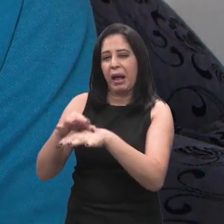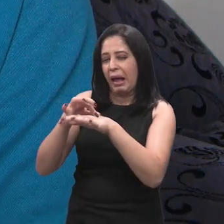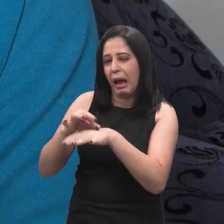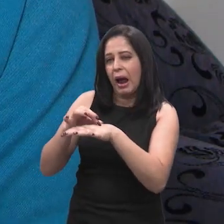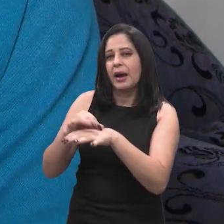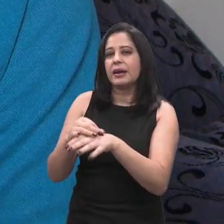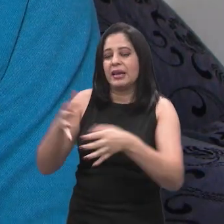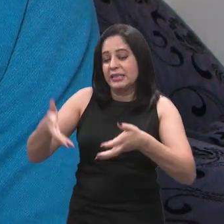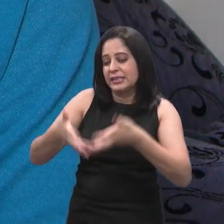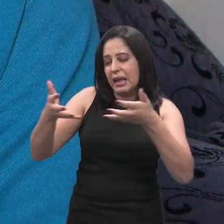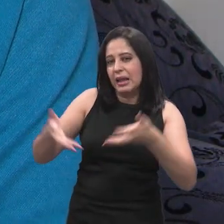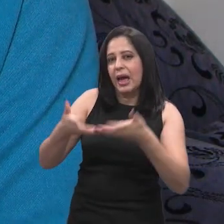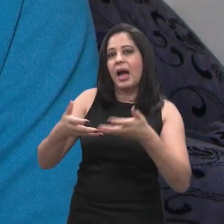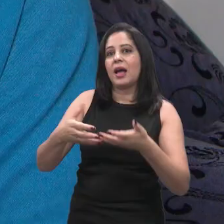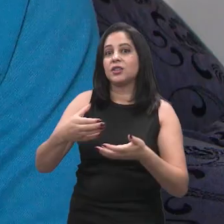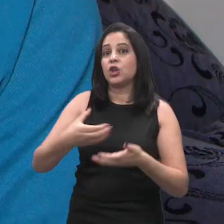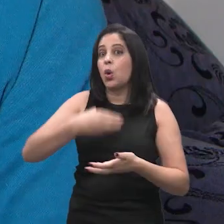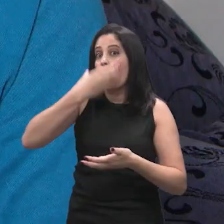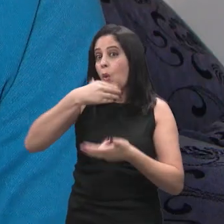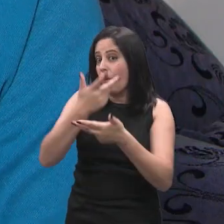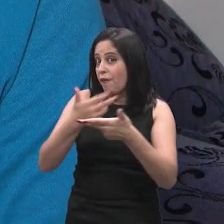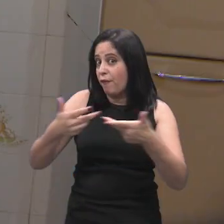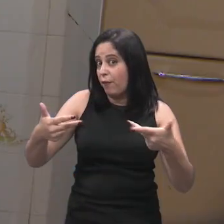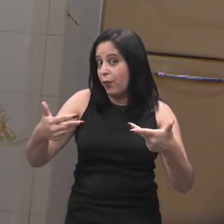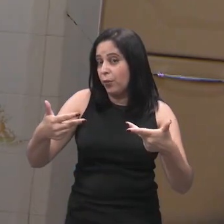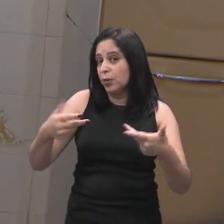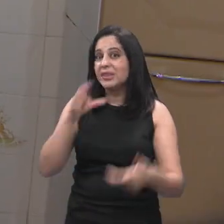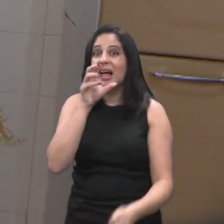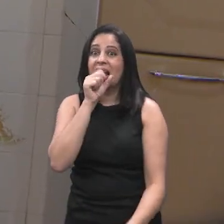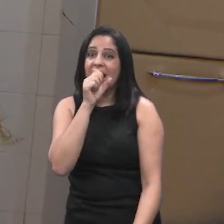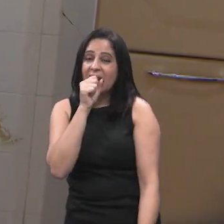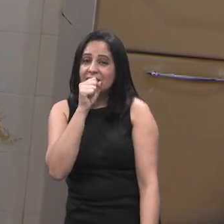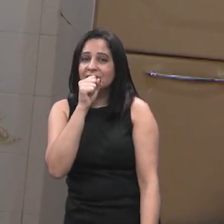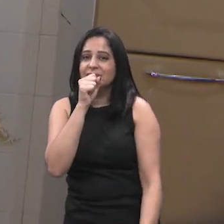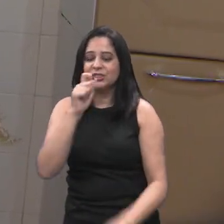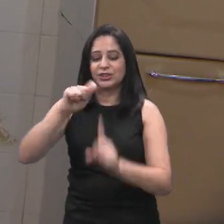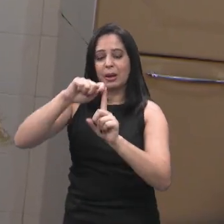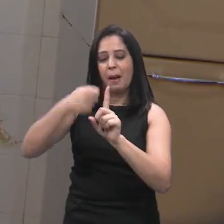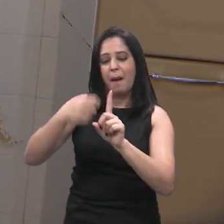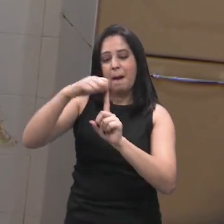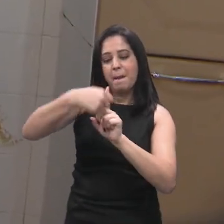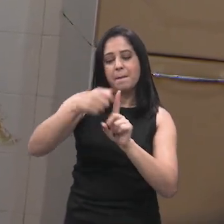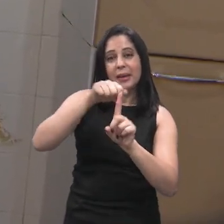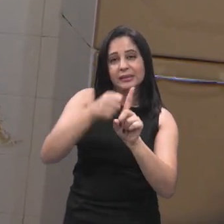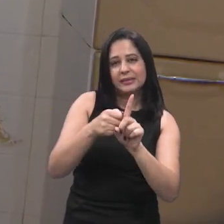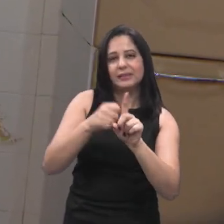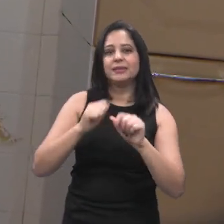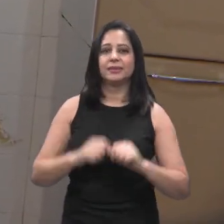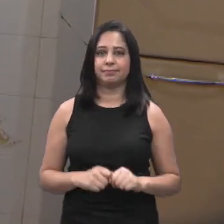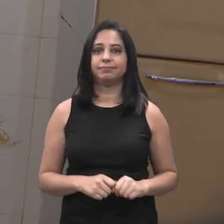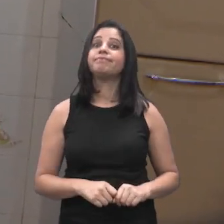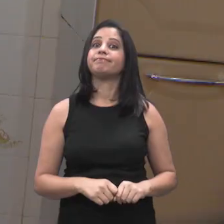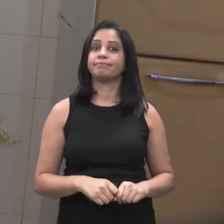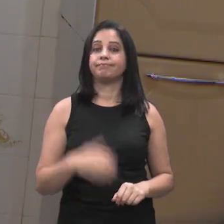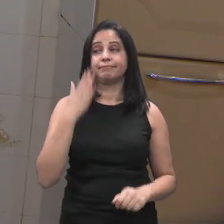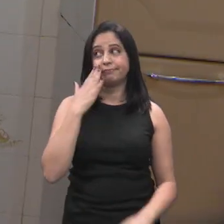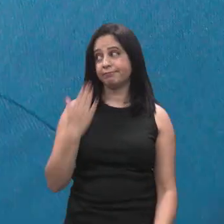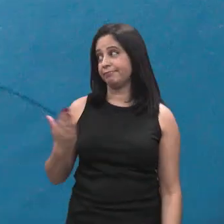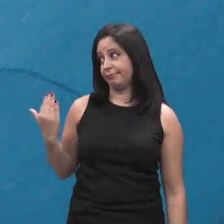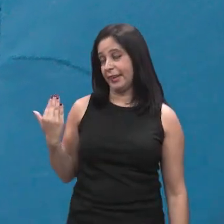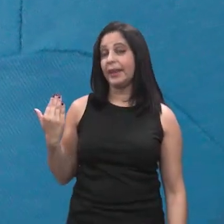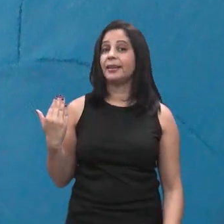às vezes laranja, banana, né? Uma pera. O exemplo do seu Júlio mostra a importância de cuidar da